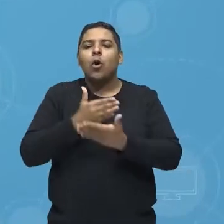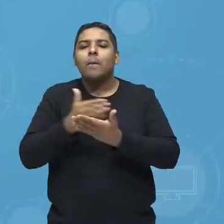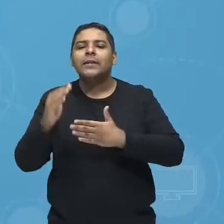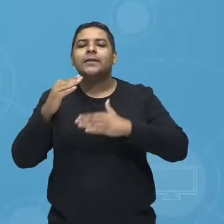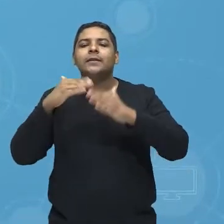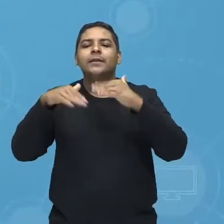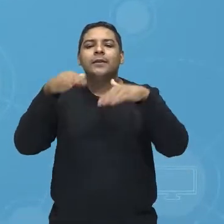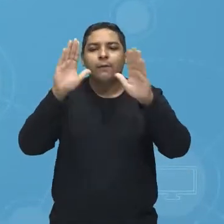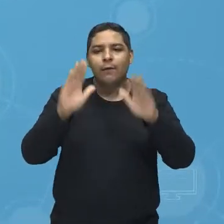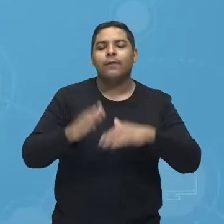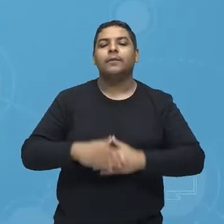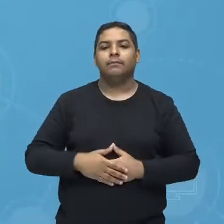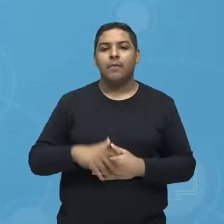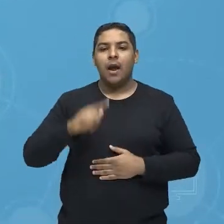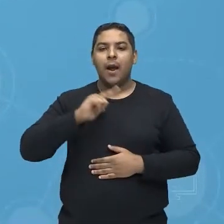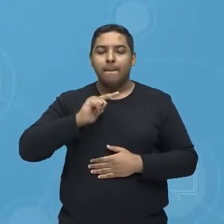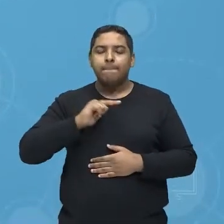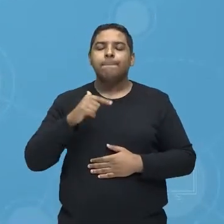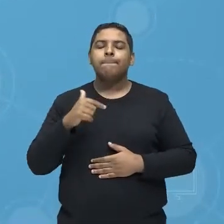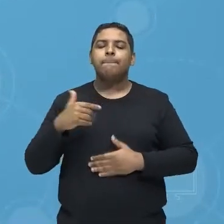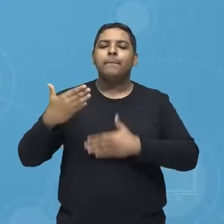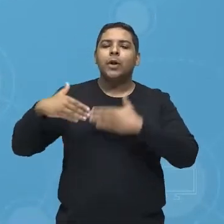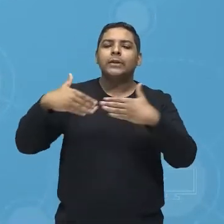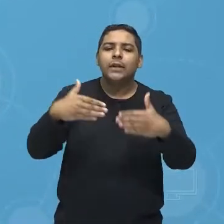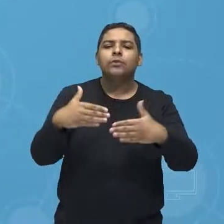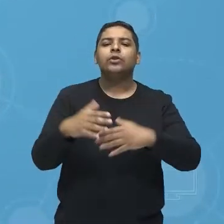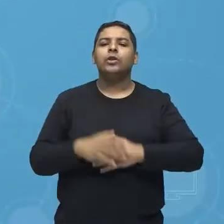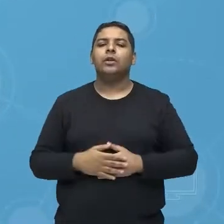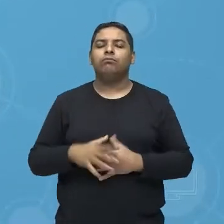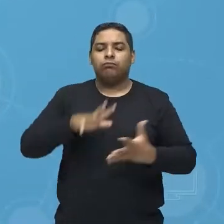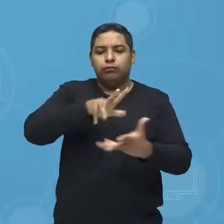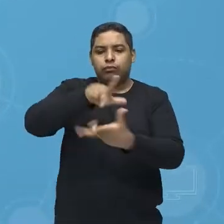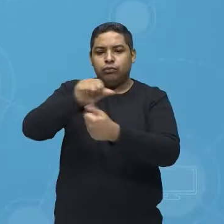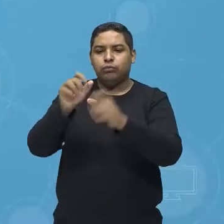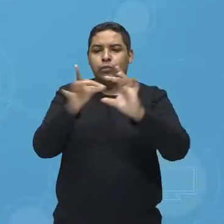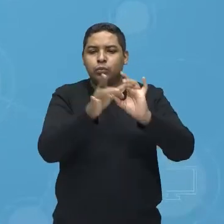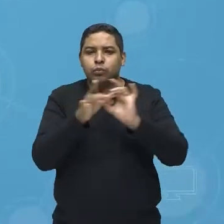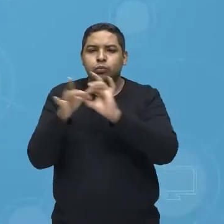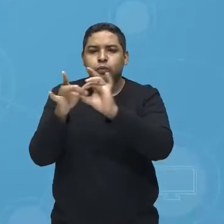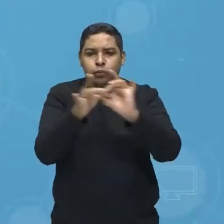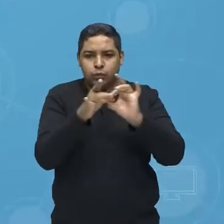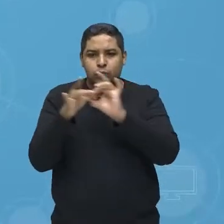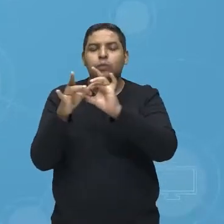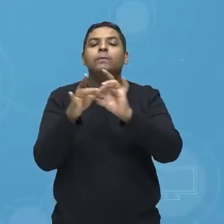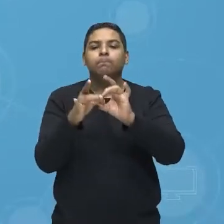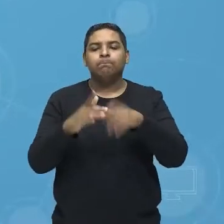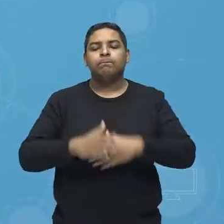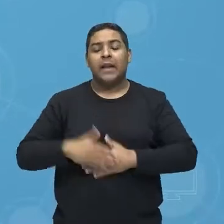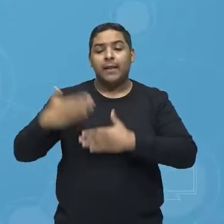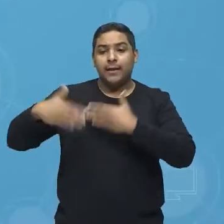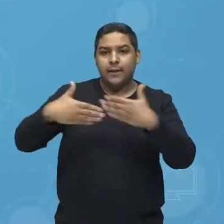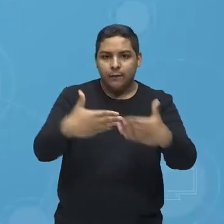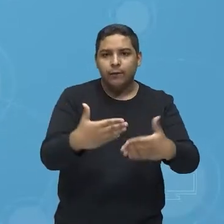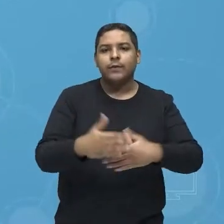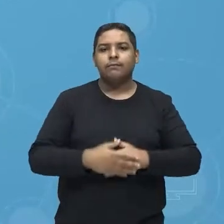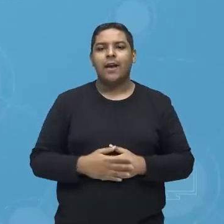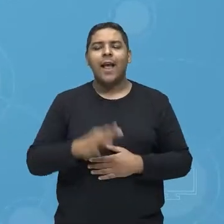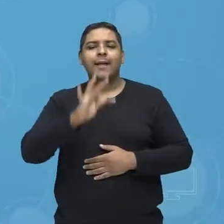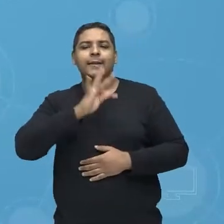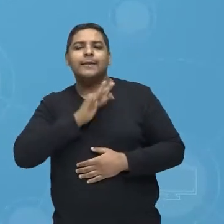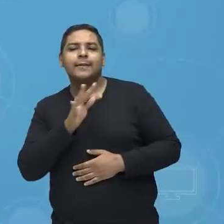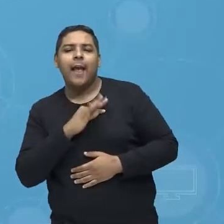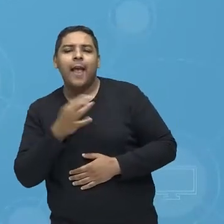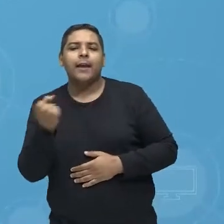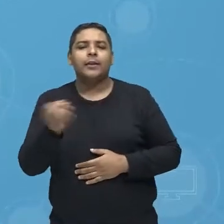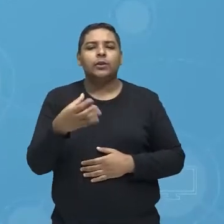com esse processo de globalização que começou a se desenvolver bastante, principalmente por causa das técnicas, das